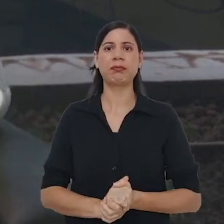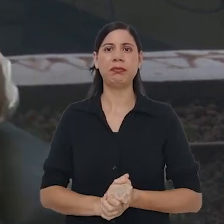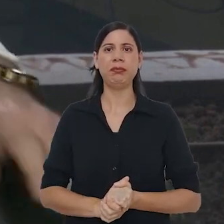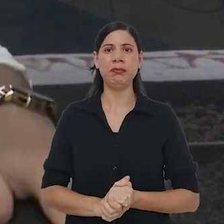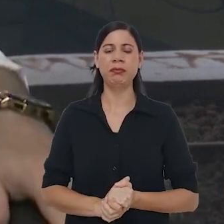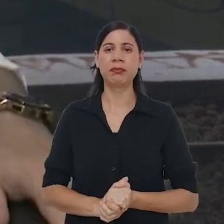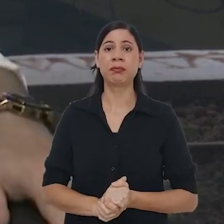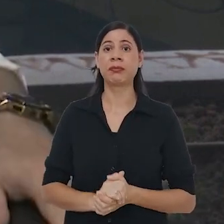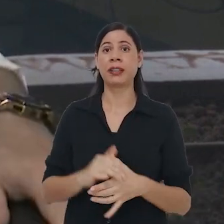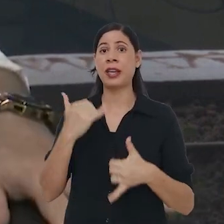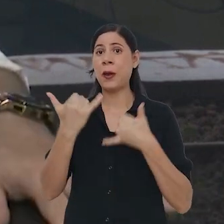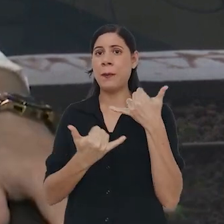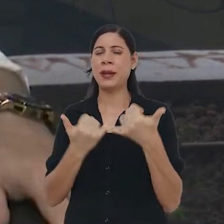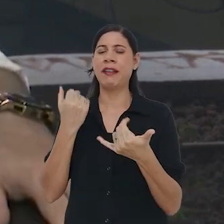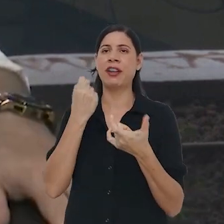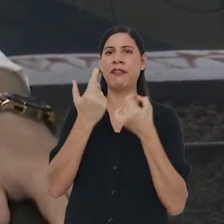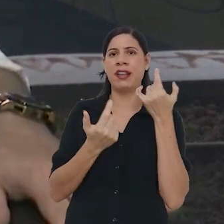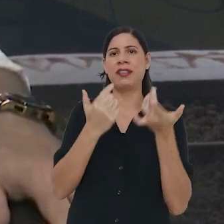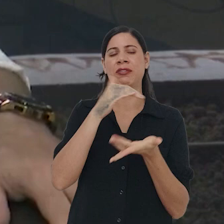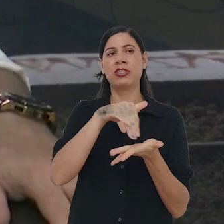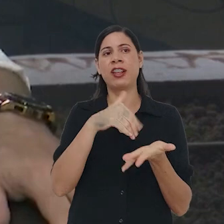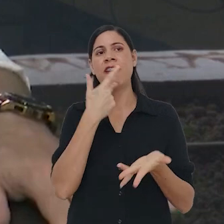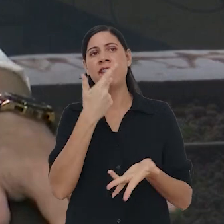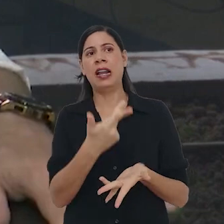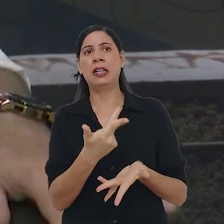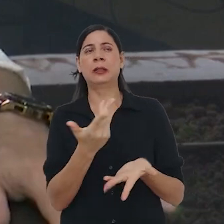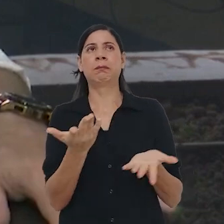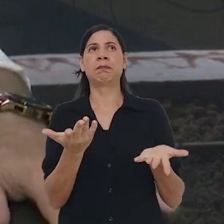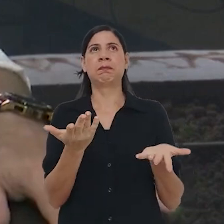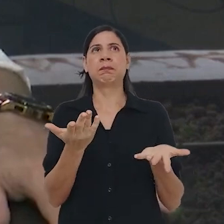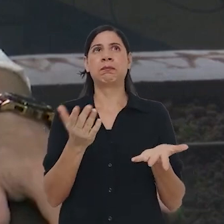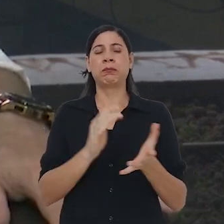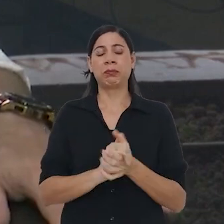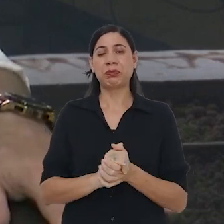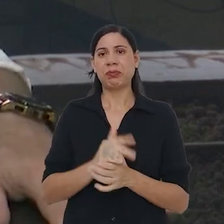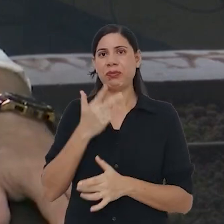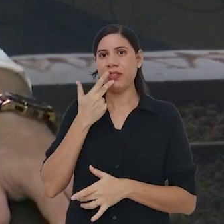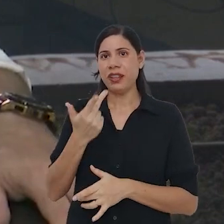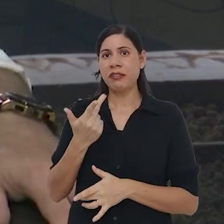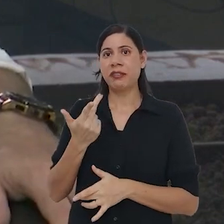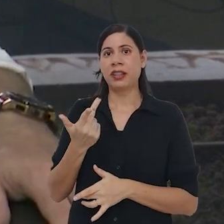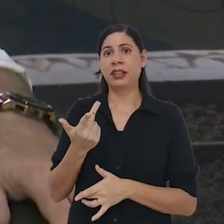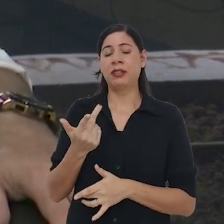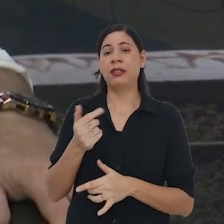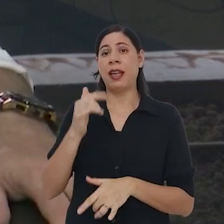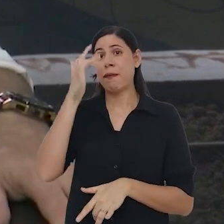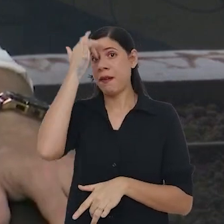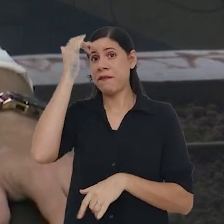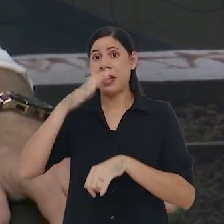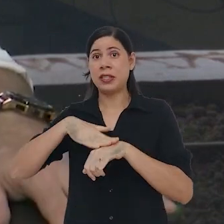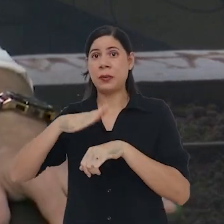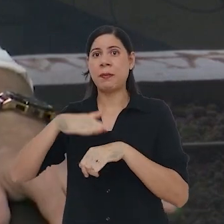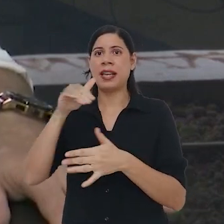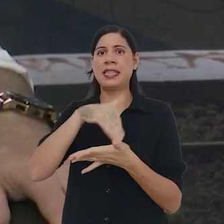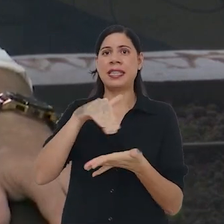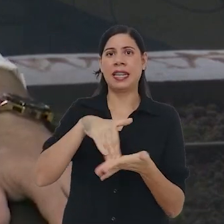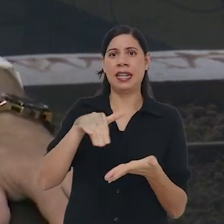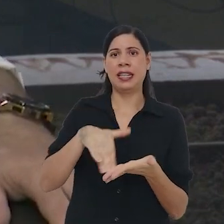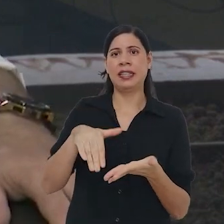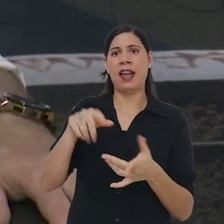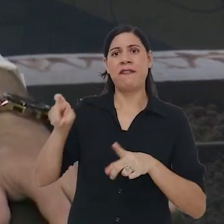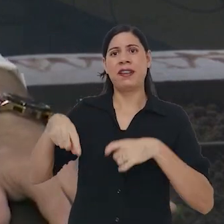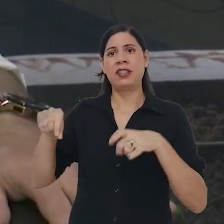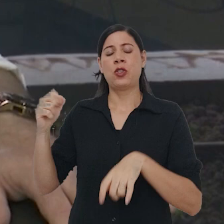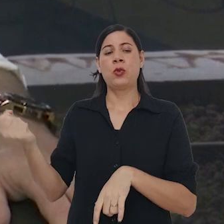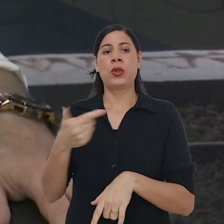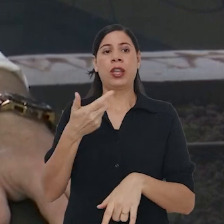agentes culturais. Eu até brinco com o secretário dizendo que brinco dizendo para ele assim, é mais fácil ser secretário de Fazenda do